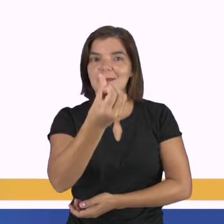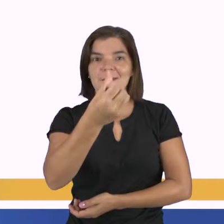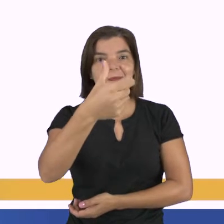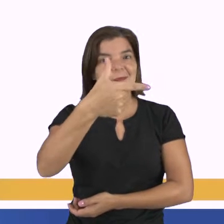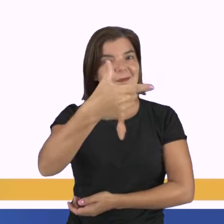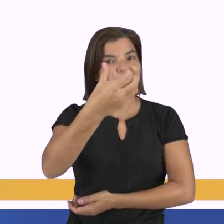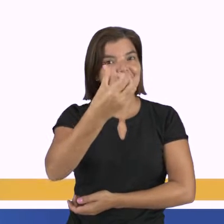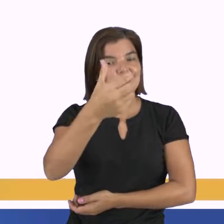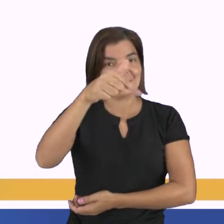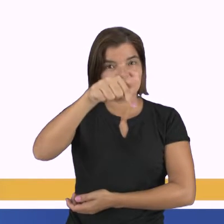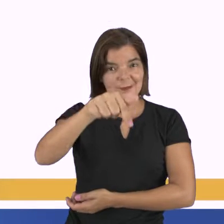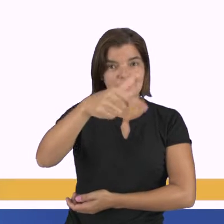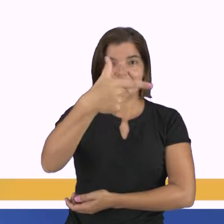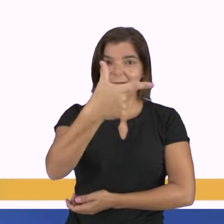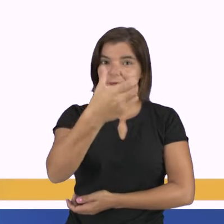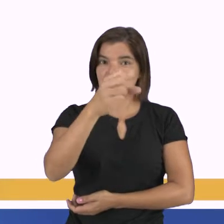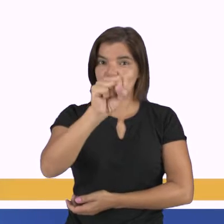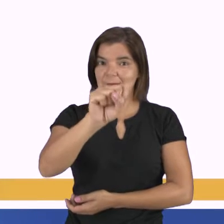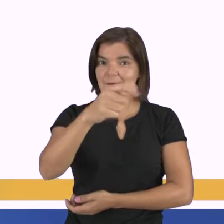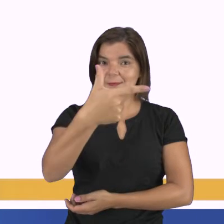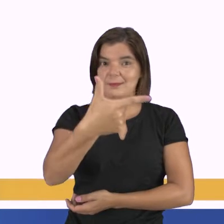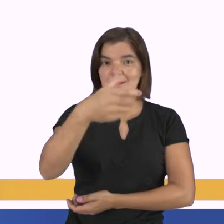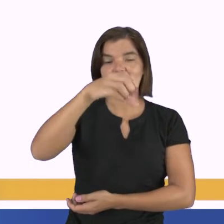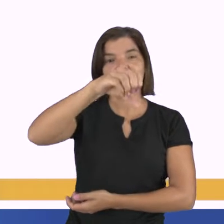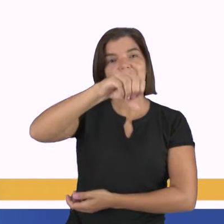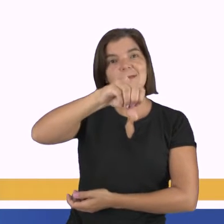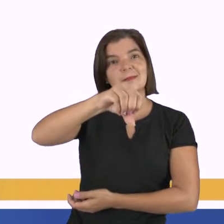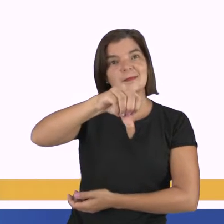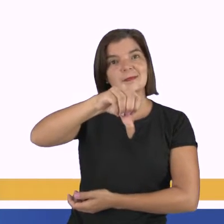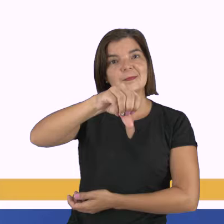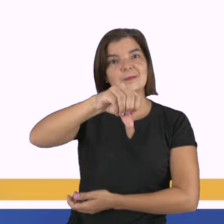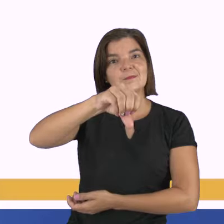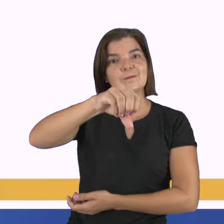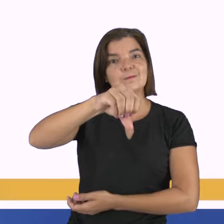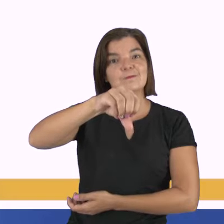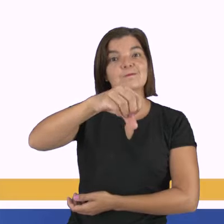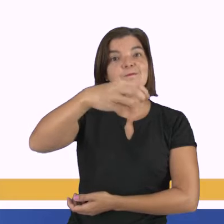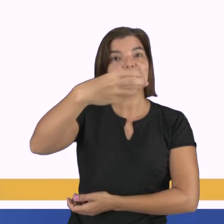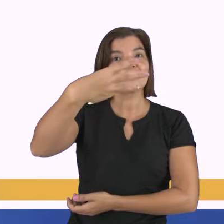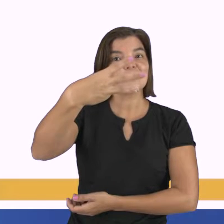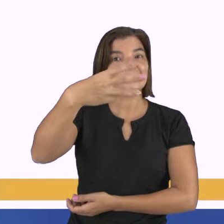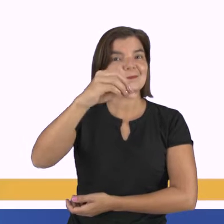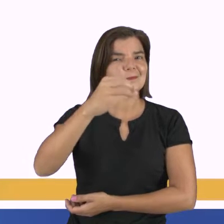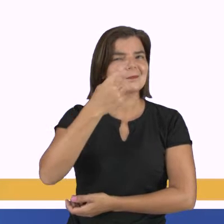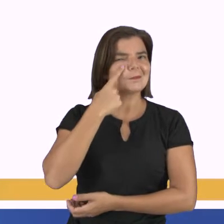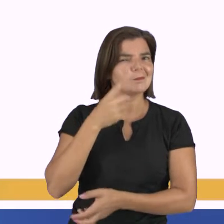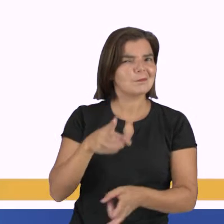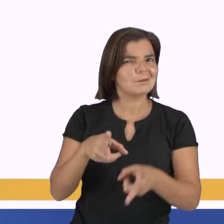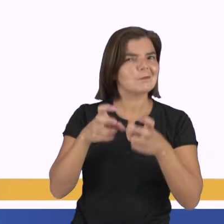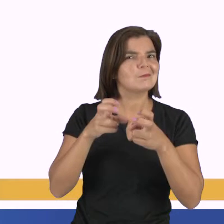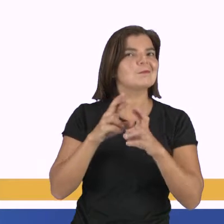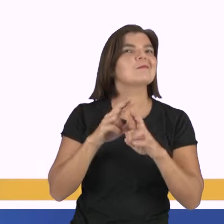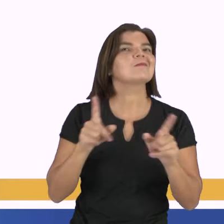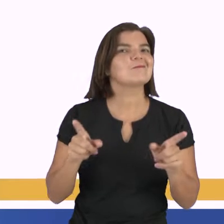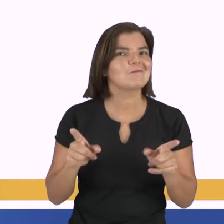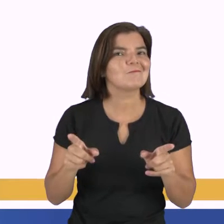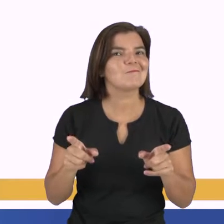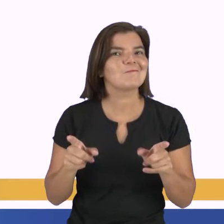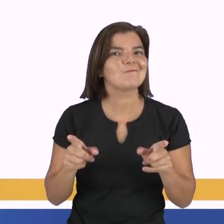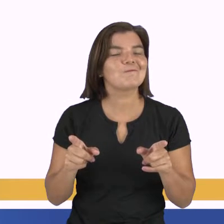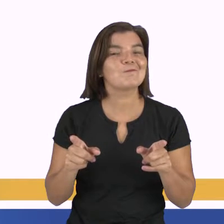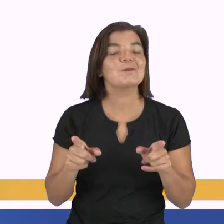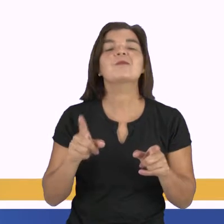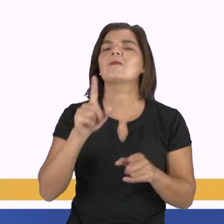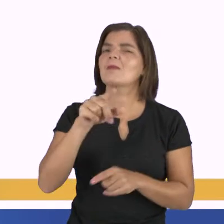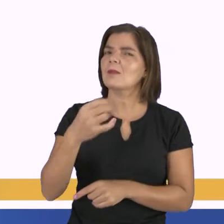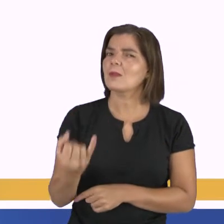26, 27, 28, 29. Notaram alguma coisa diferente? Olha só, pessoal. É